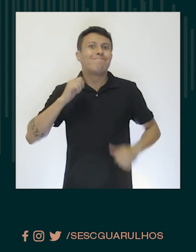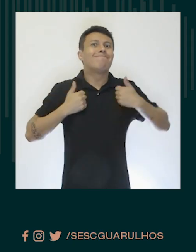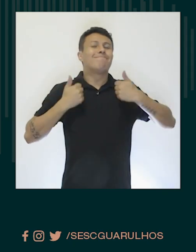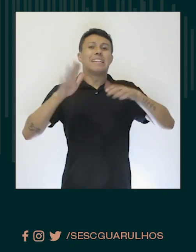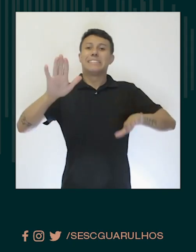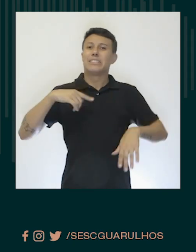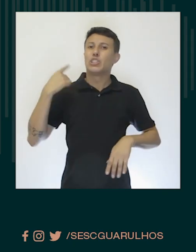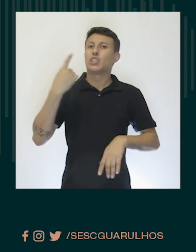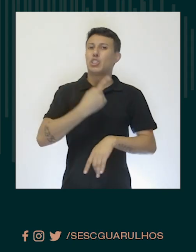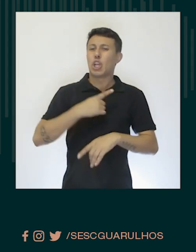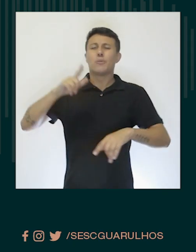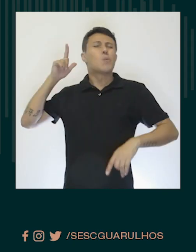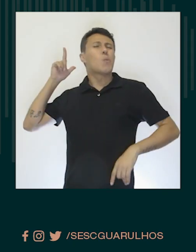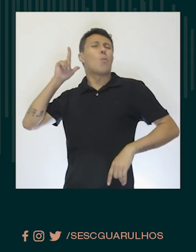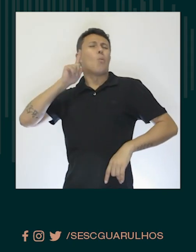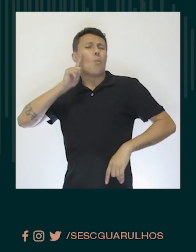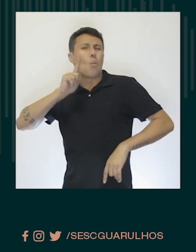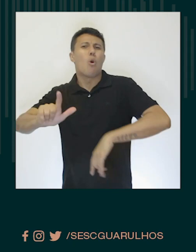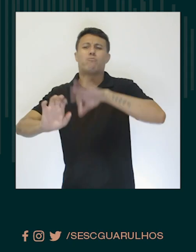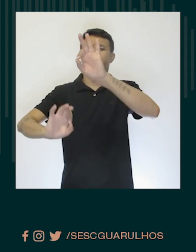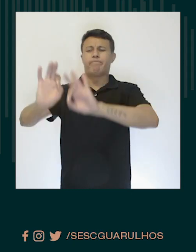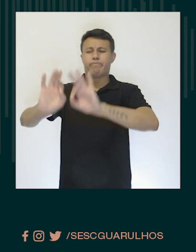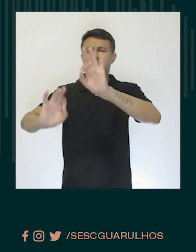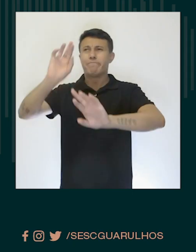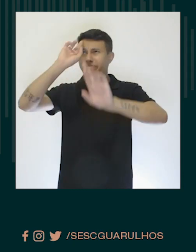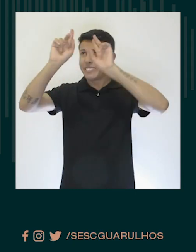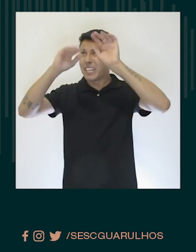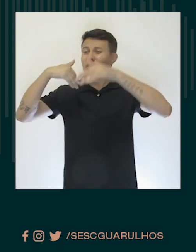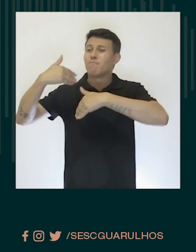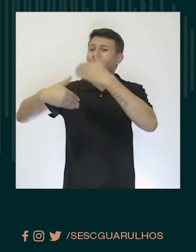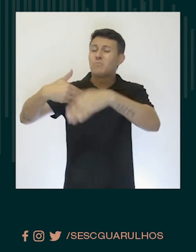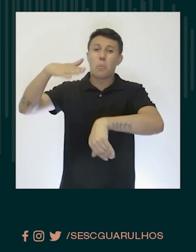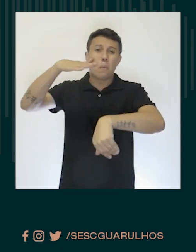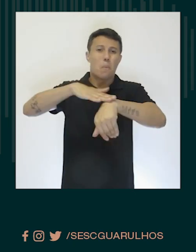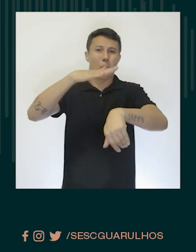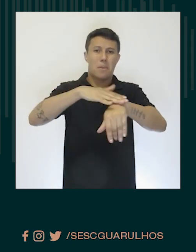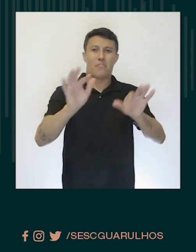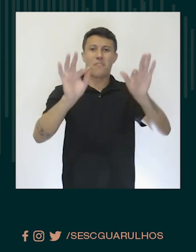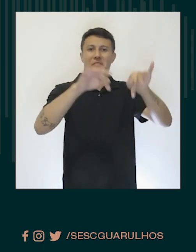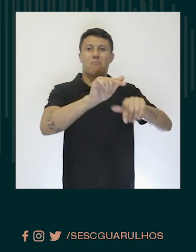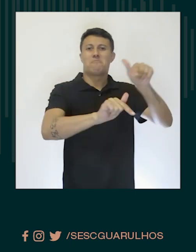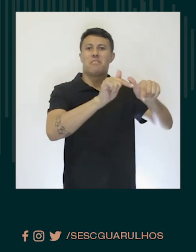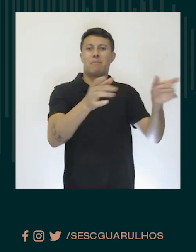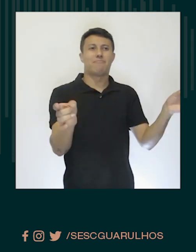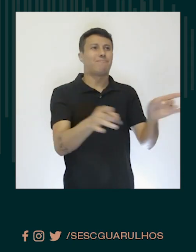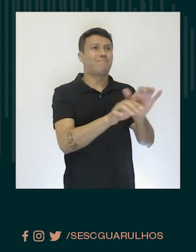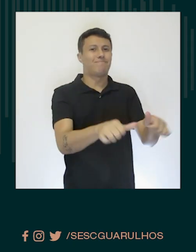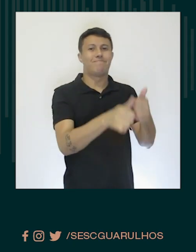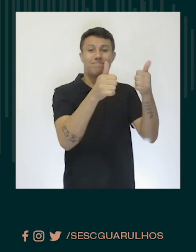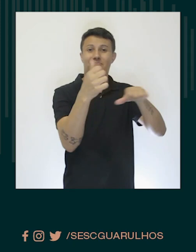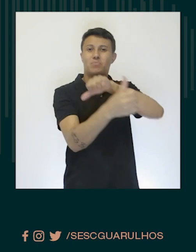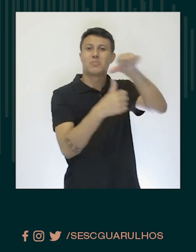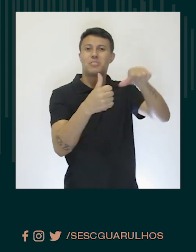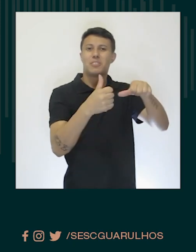hora. Mas só que se a gente consegue, quanto mais a gente consegue preparar o processo criativo, na hora que a gente vai chegar no final do resultado, a gente